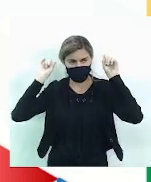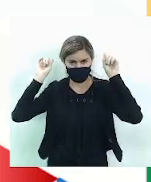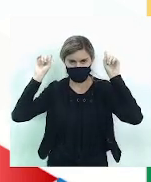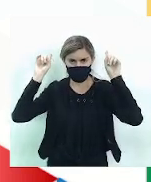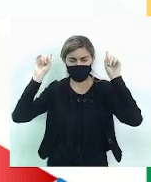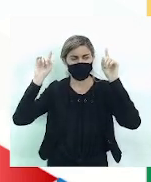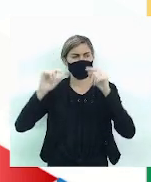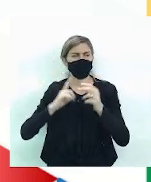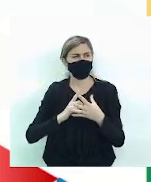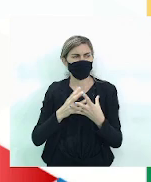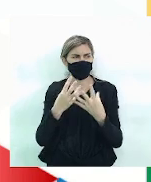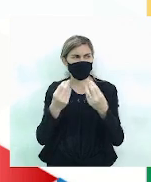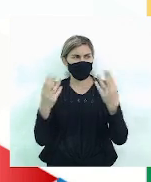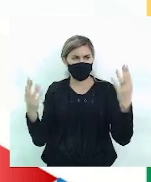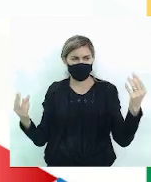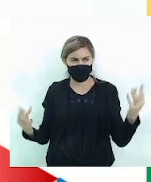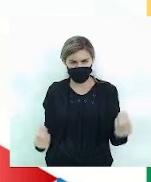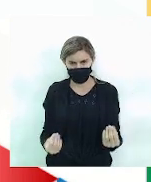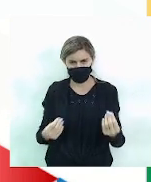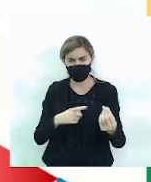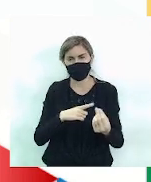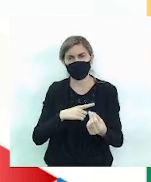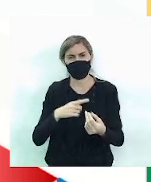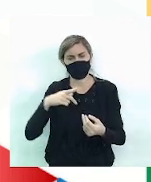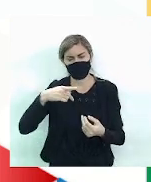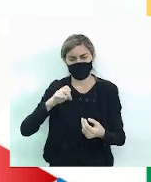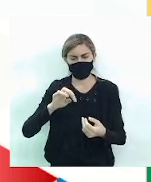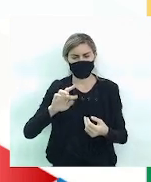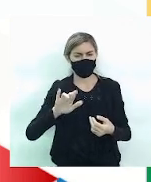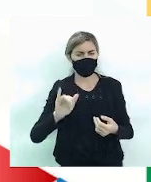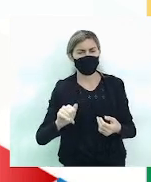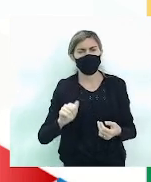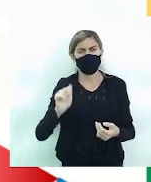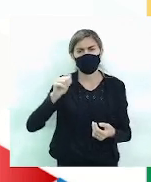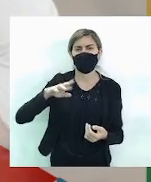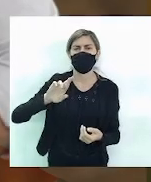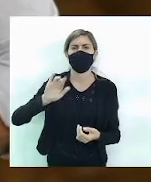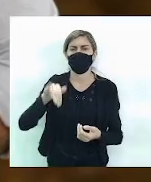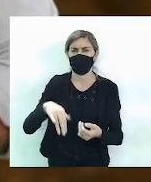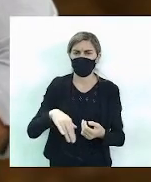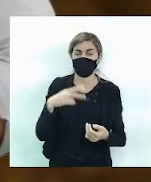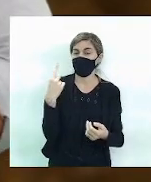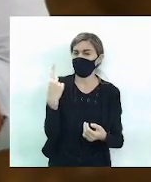bom salientar. O Petrúcio Amorim,